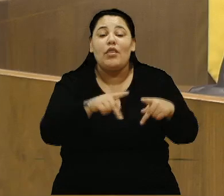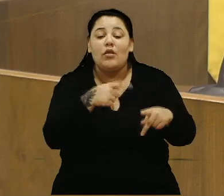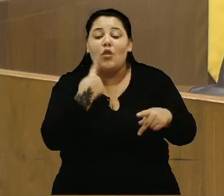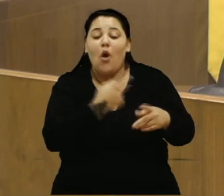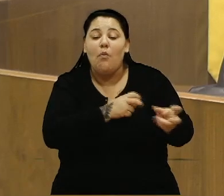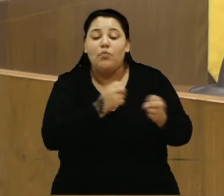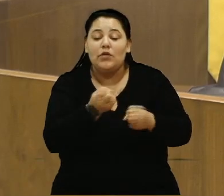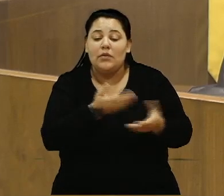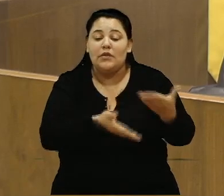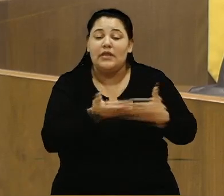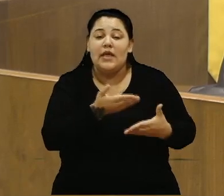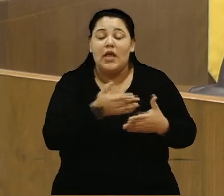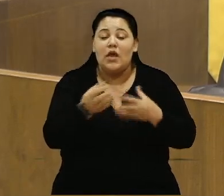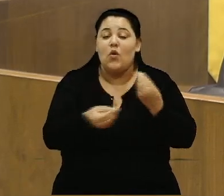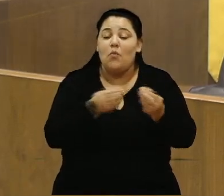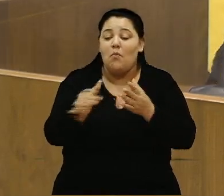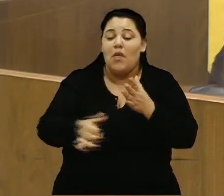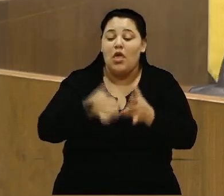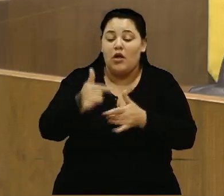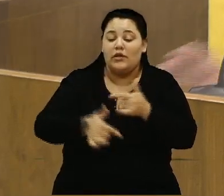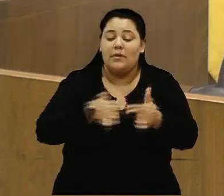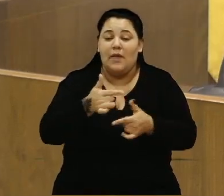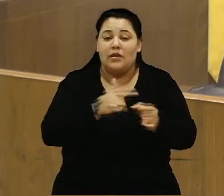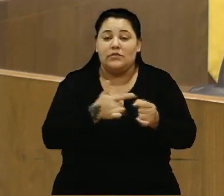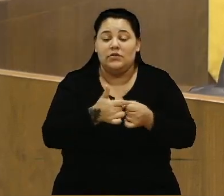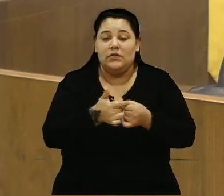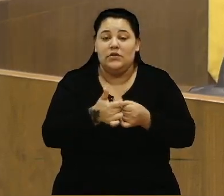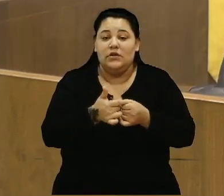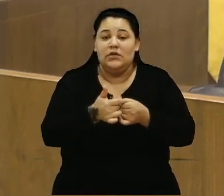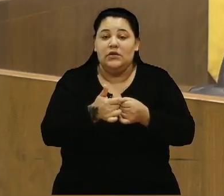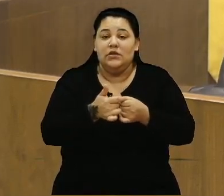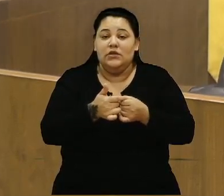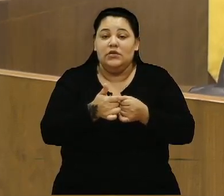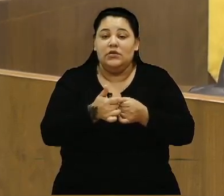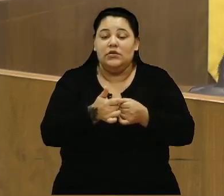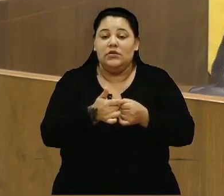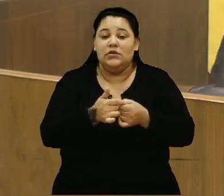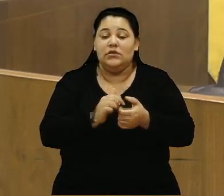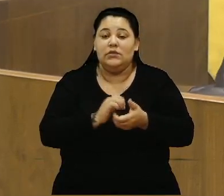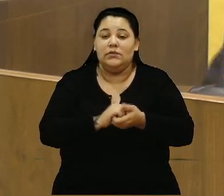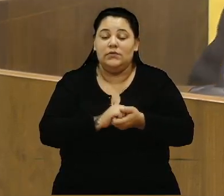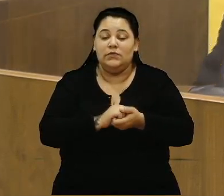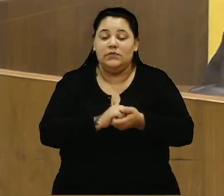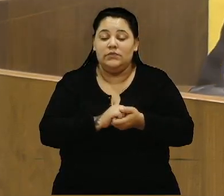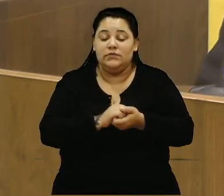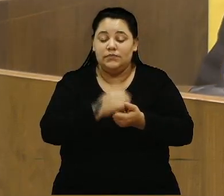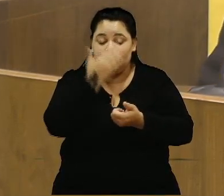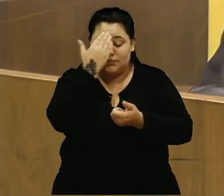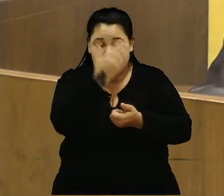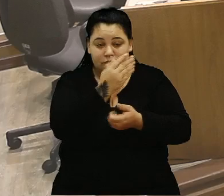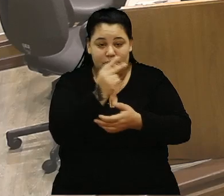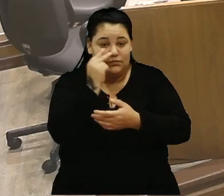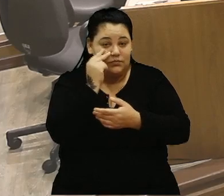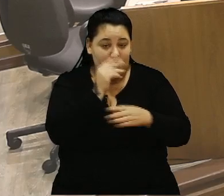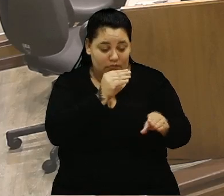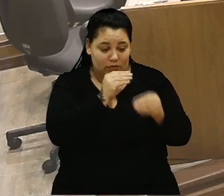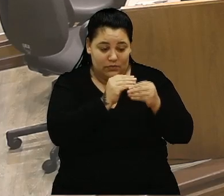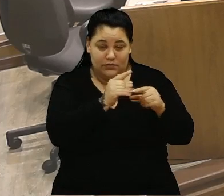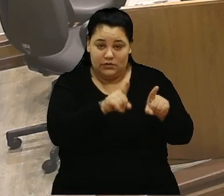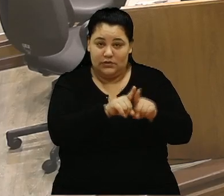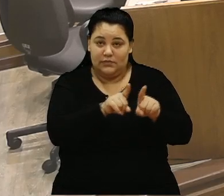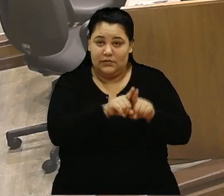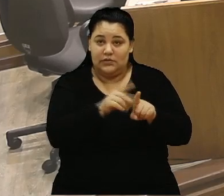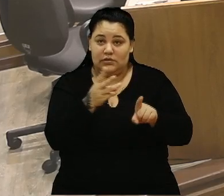podemos fazer para qualificar o serviço da nossa cidade. Sua parte, vereador Lipardi. Obrigado pela gentileza. Eu queria tratar de um tema diverso nesses 30 segundos